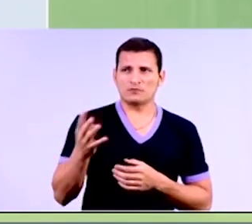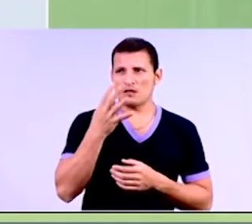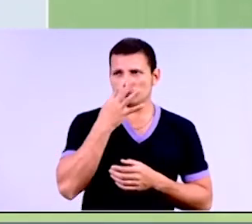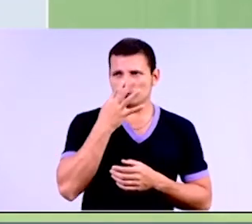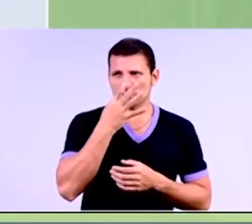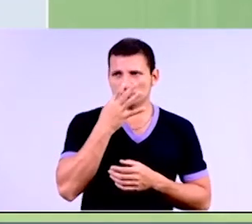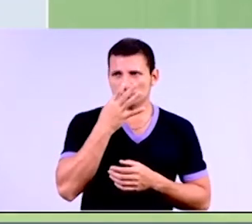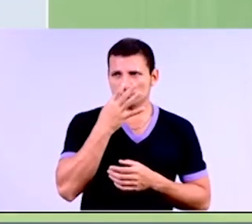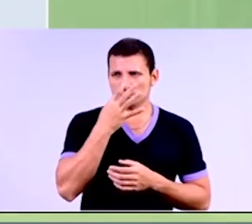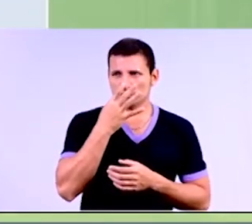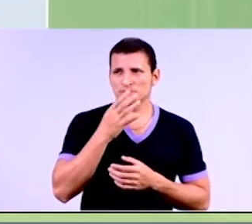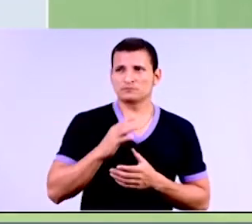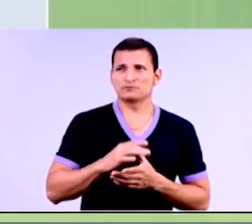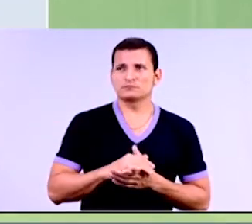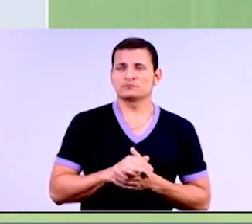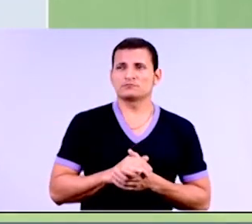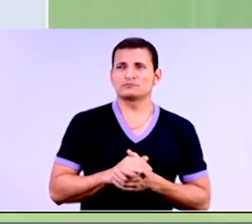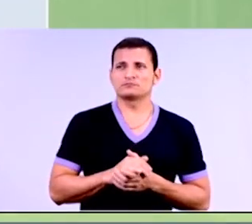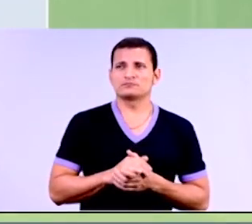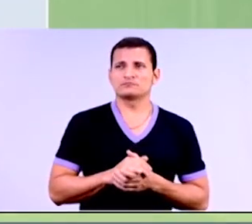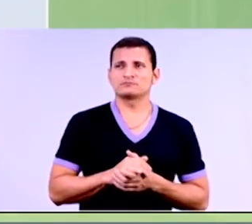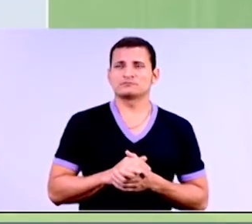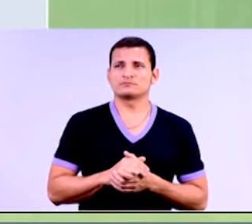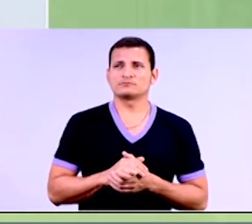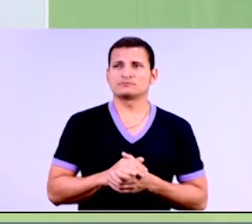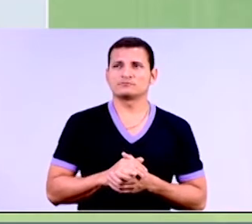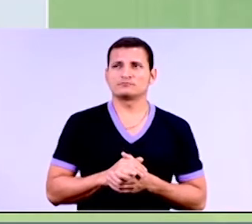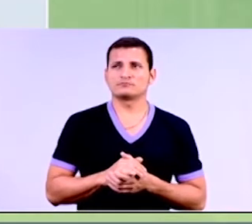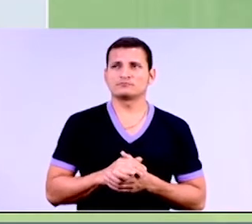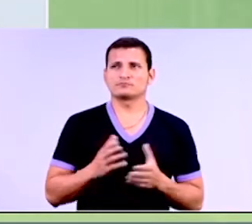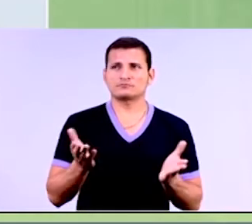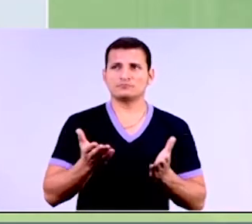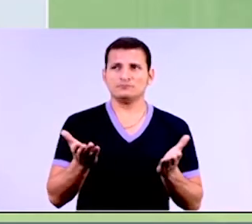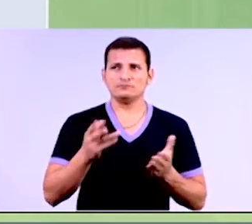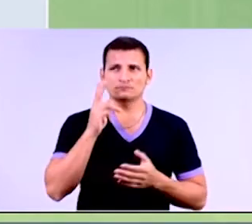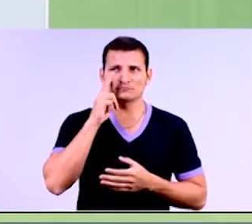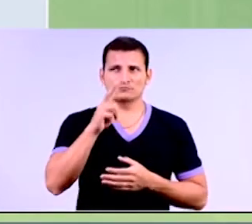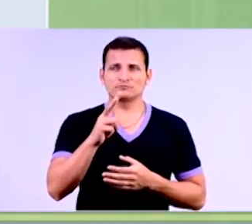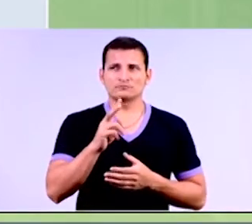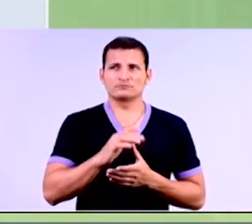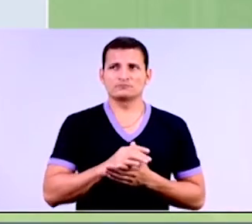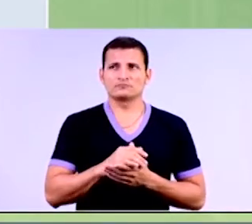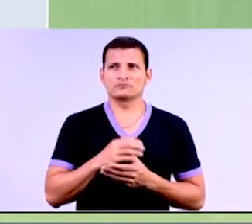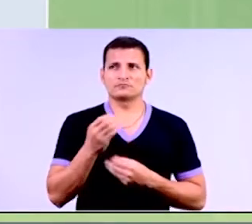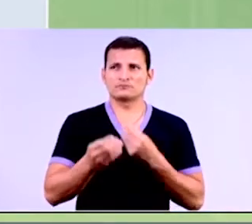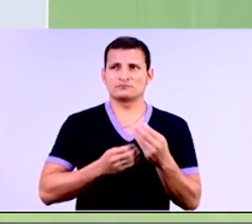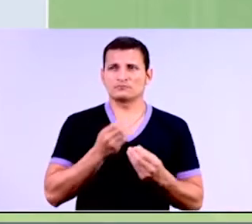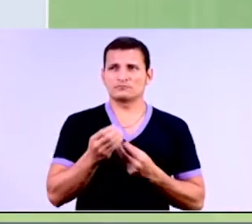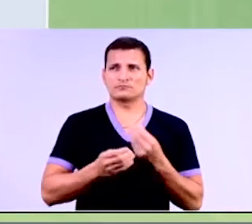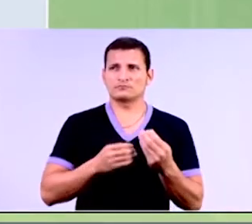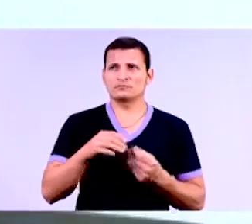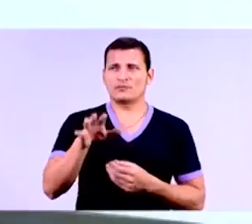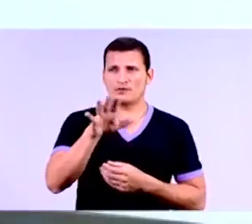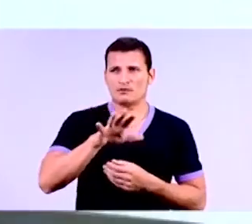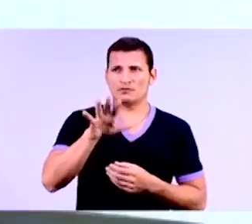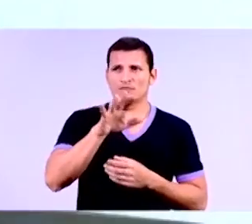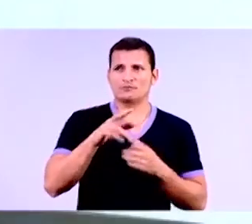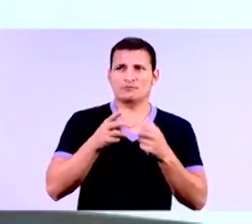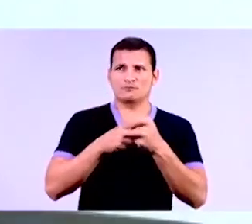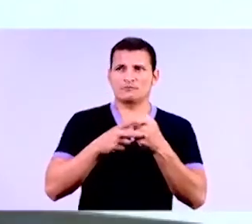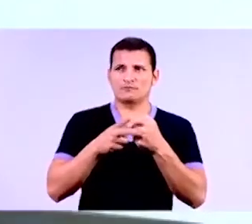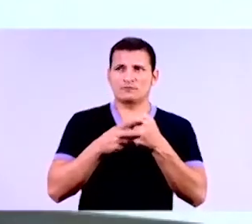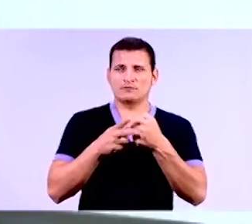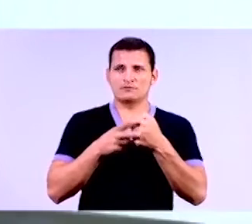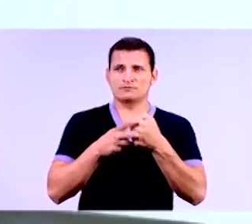they watch. Ok? Vamos agora ver como é que ficaria esses verbos na